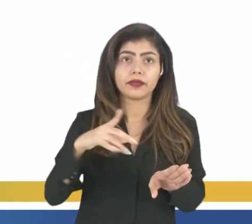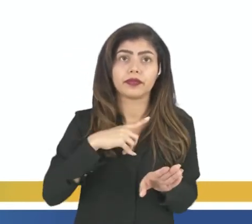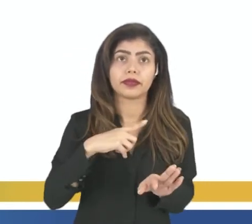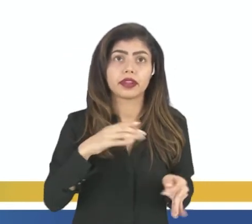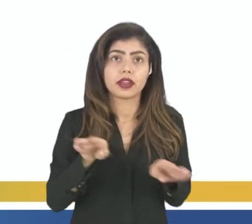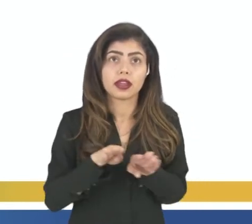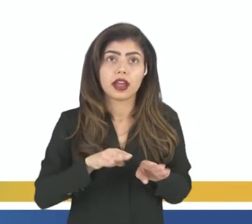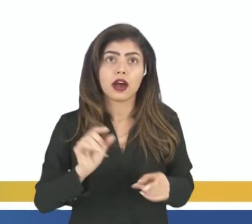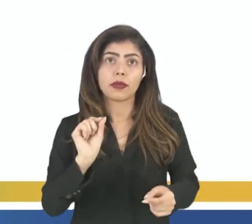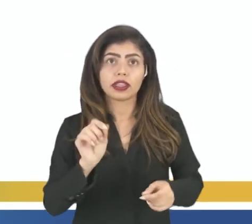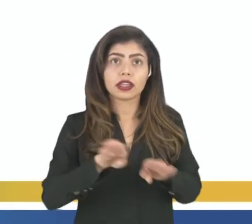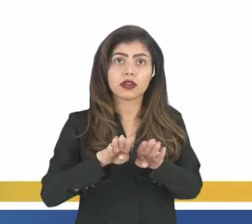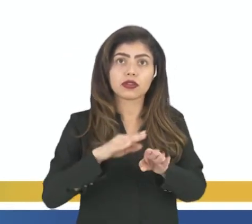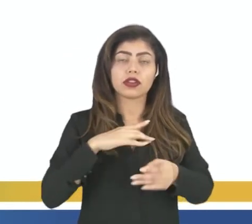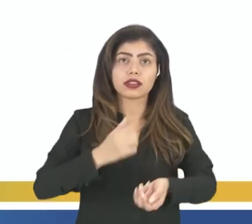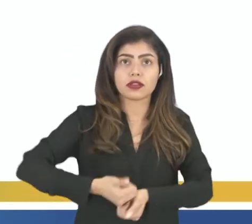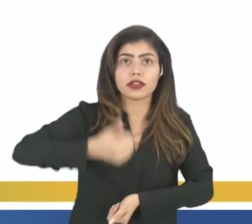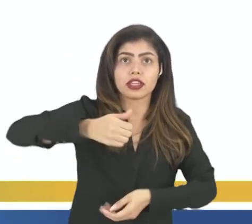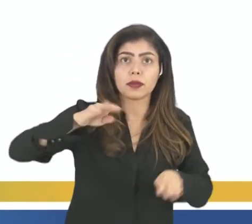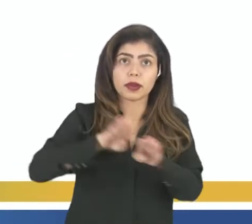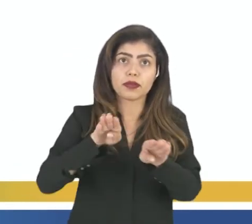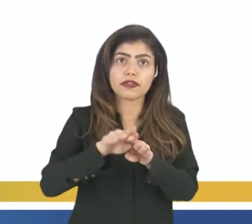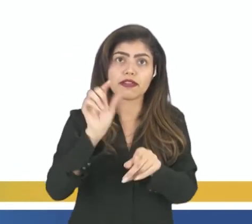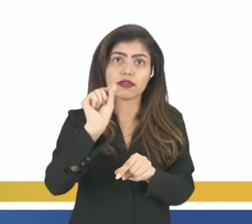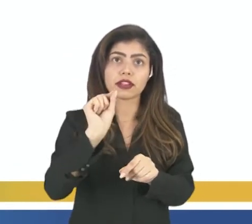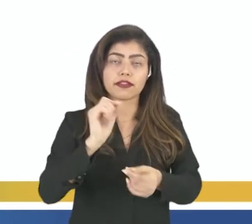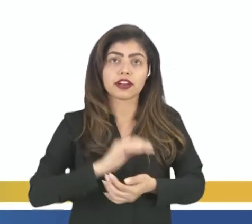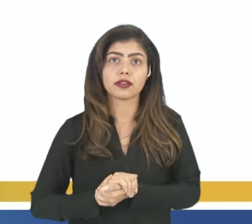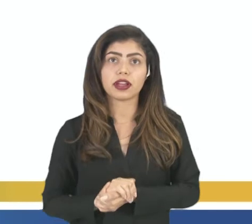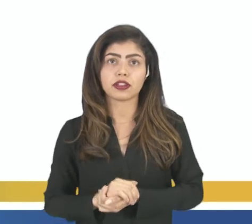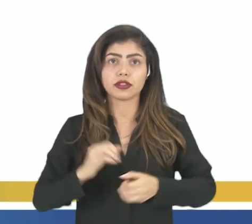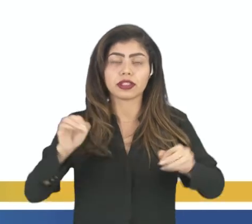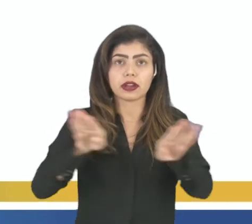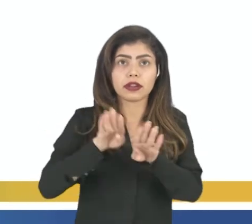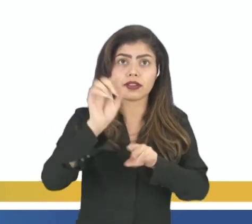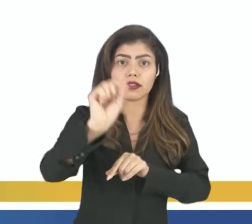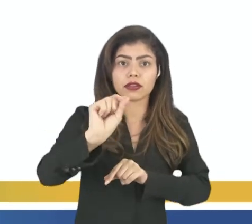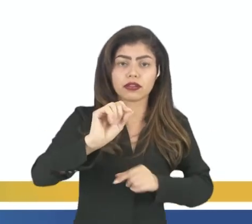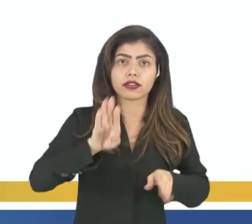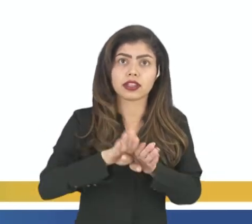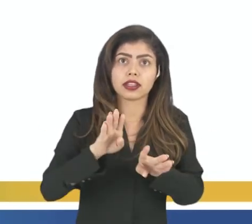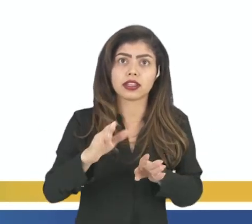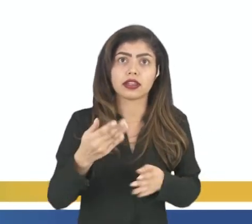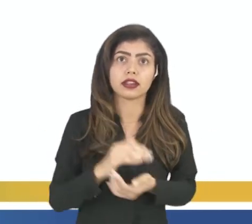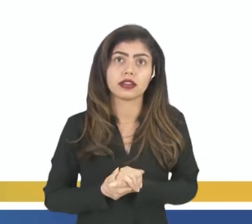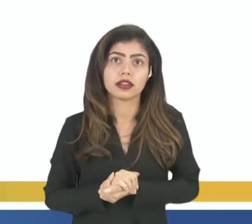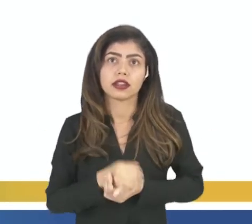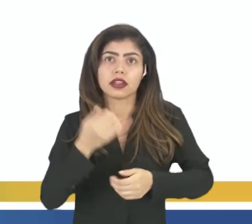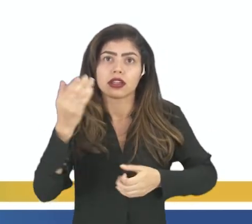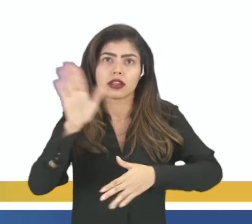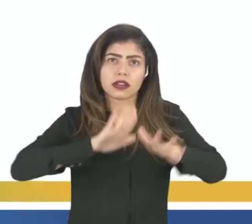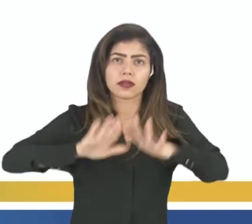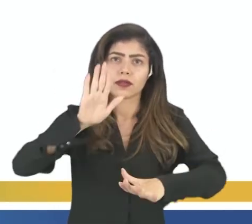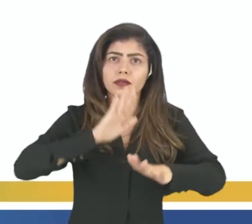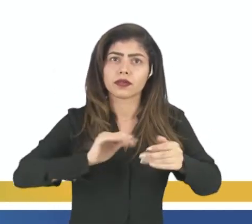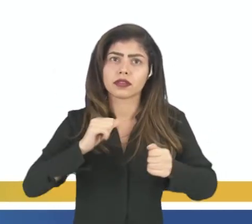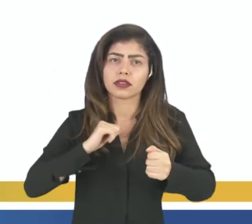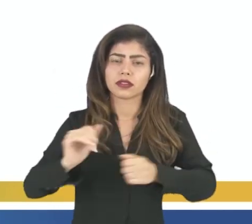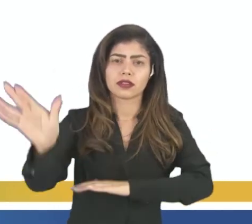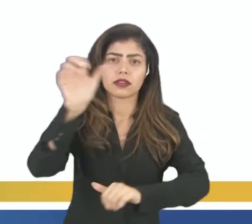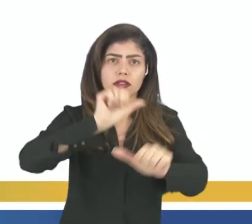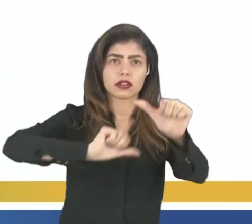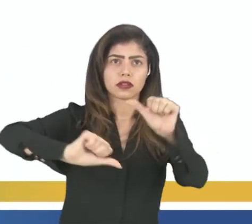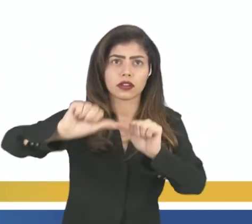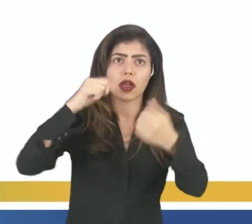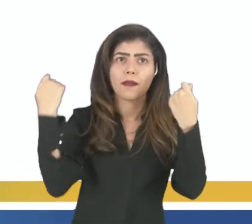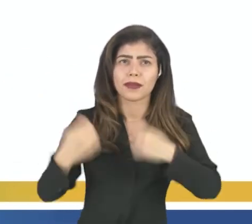plano horizontal liso e comprime a mola em 20 centímetros. Cuidado com as unidades de transformação aí,